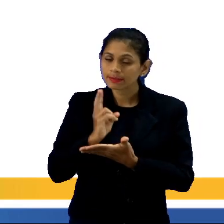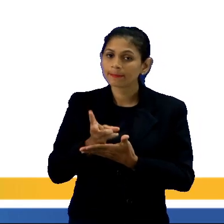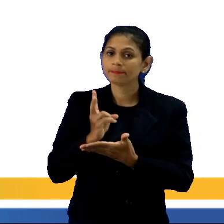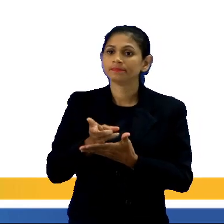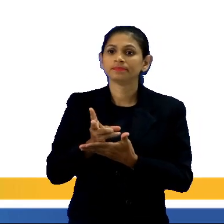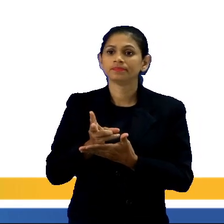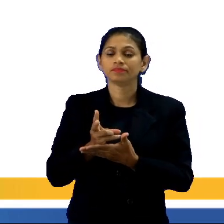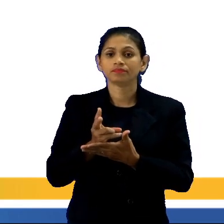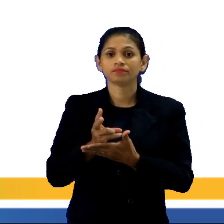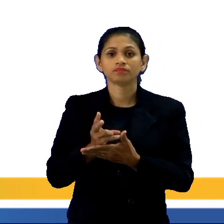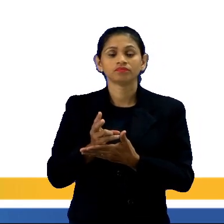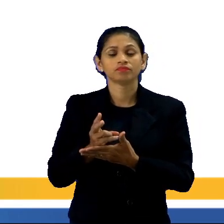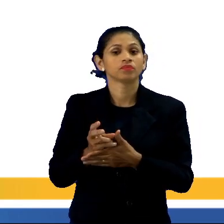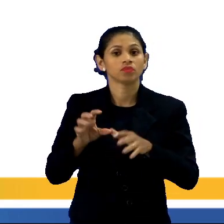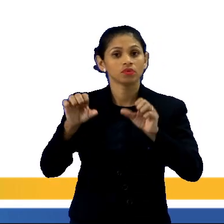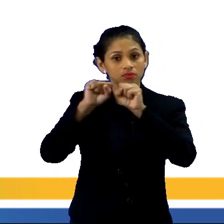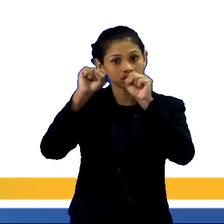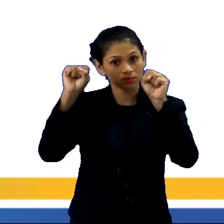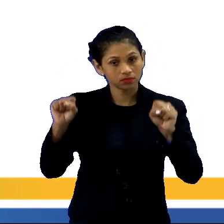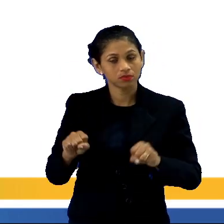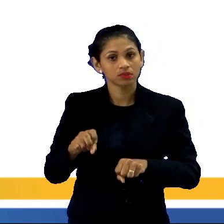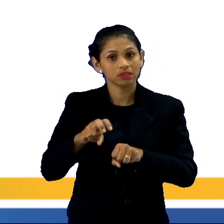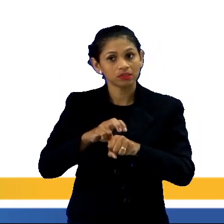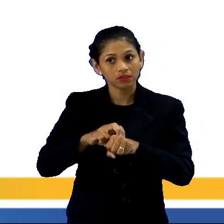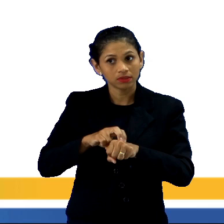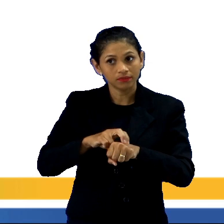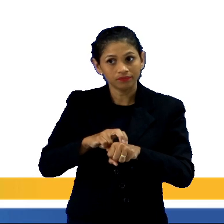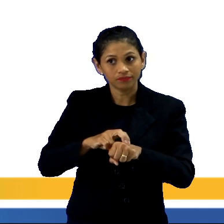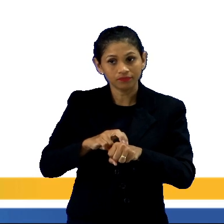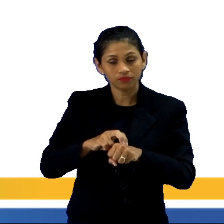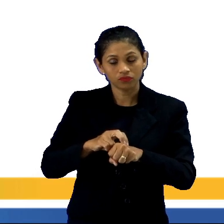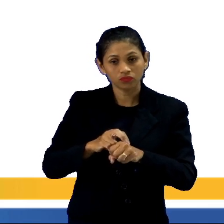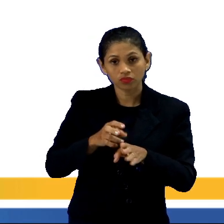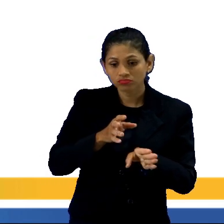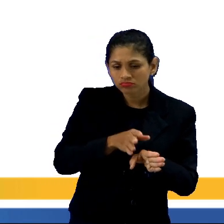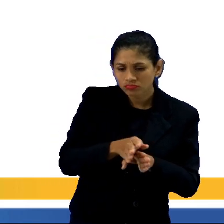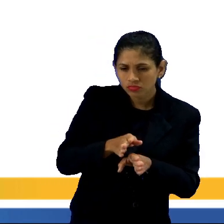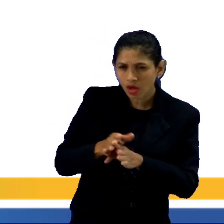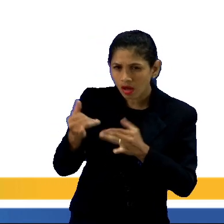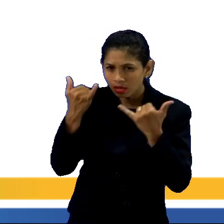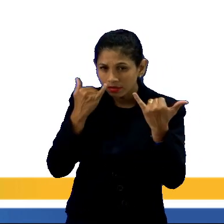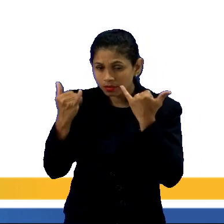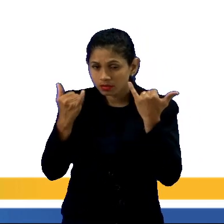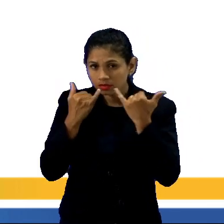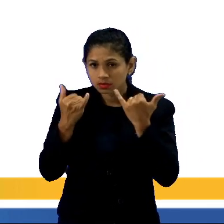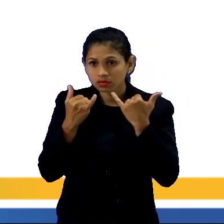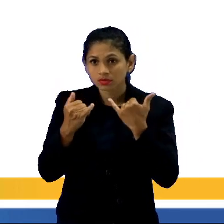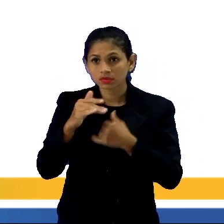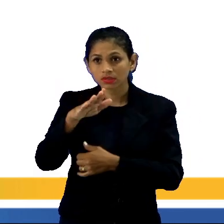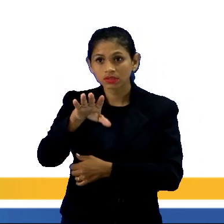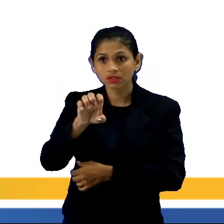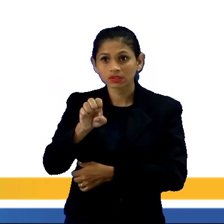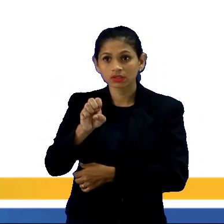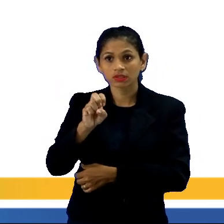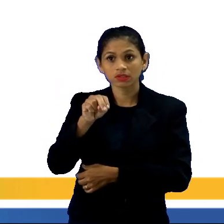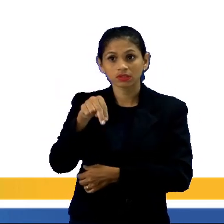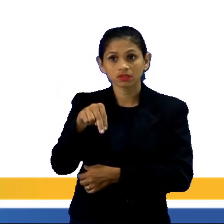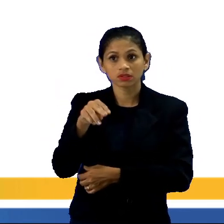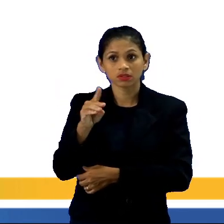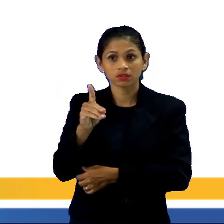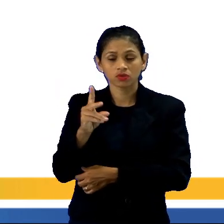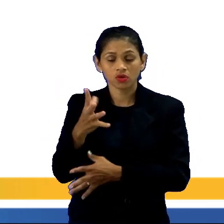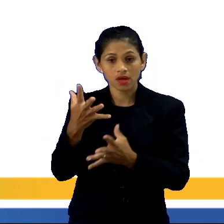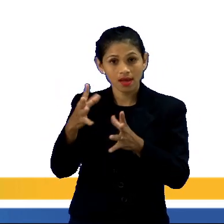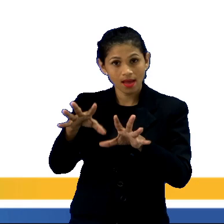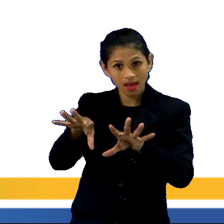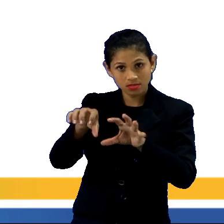O sistema nervoso, ele fornece a informação ao endócrino e aí o endócrino vai regular uma resposta interna a essa